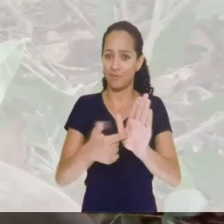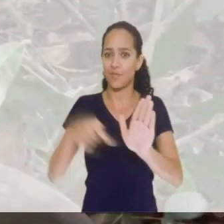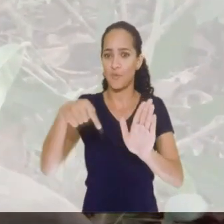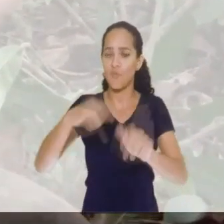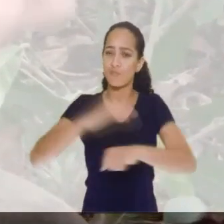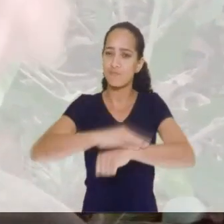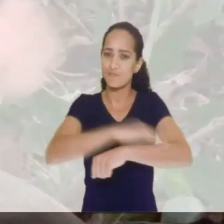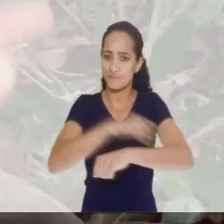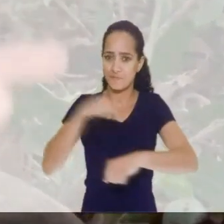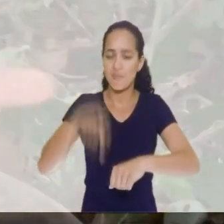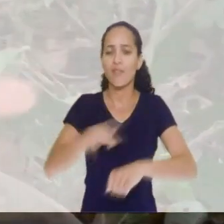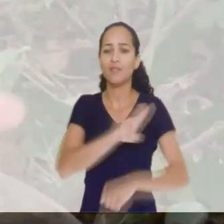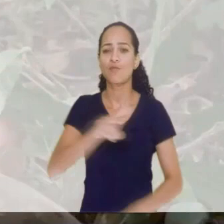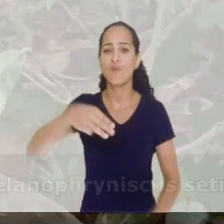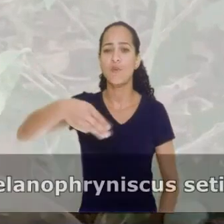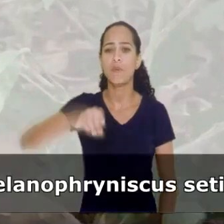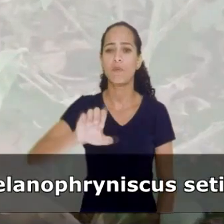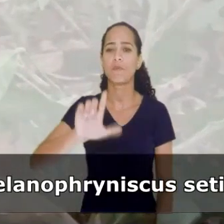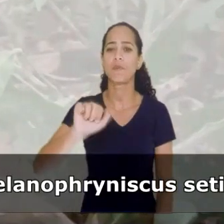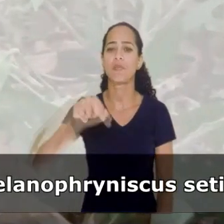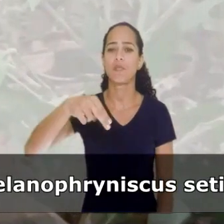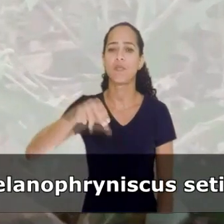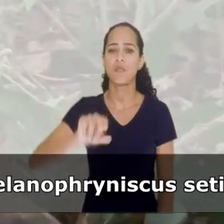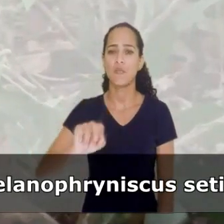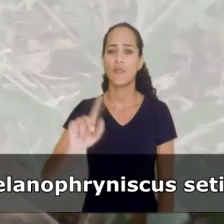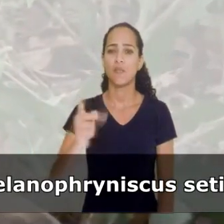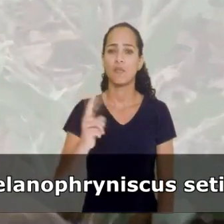desses exemplares. Ele é da espécie